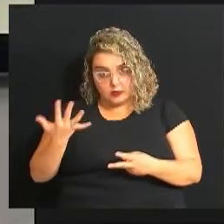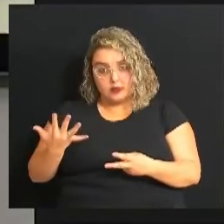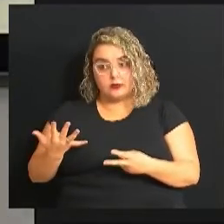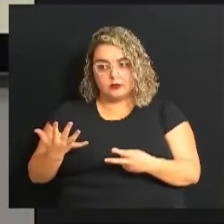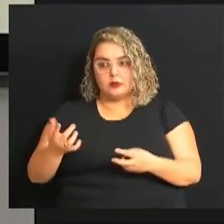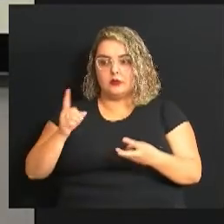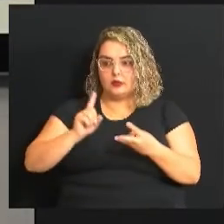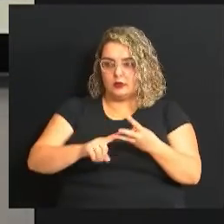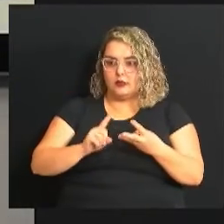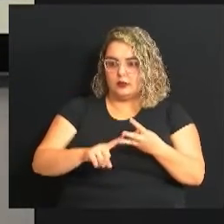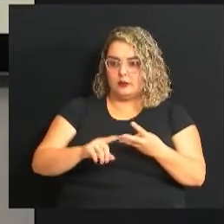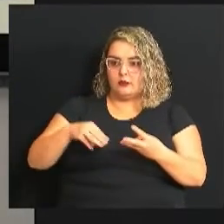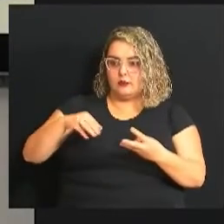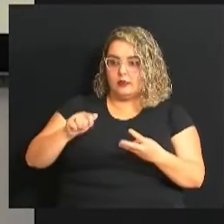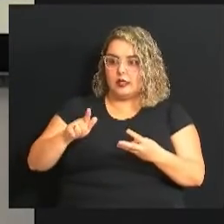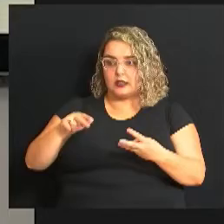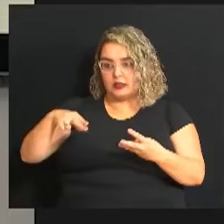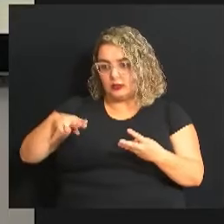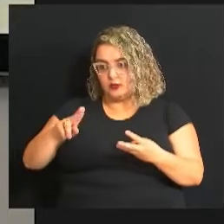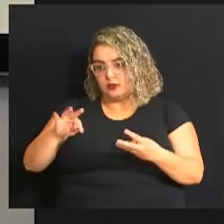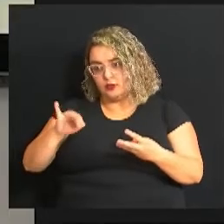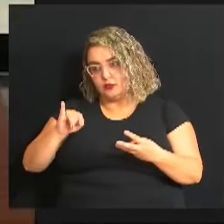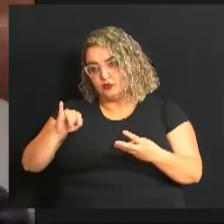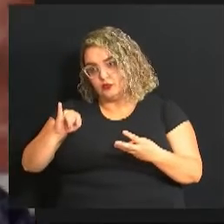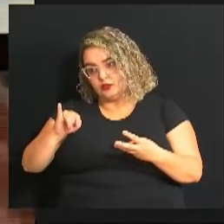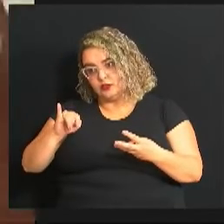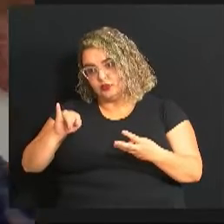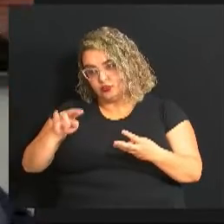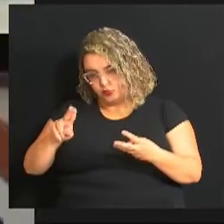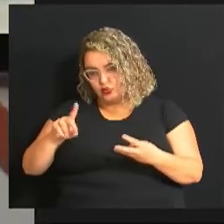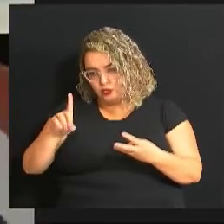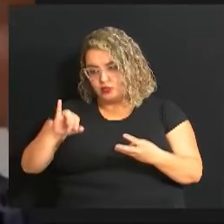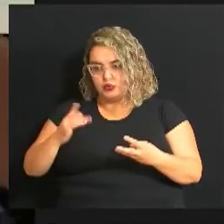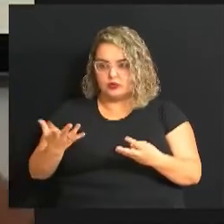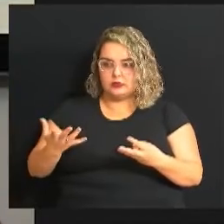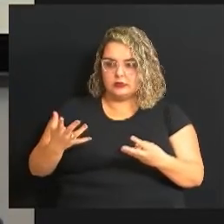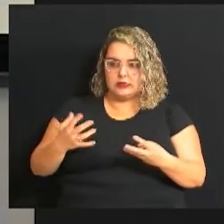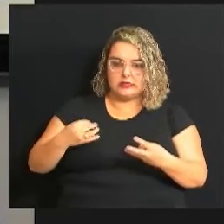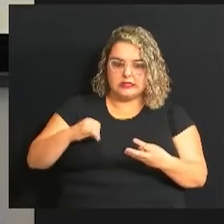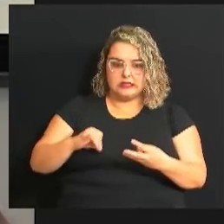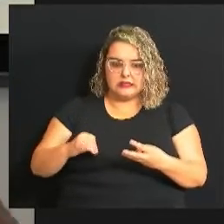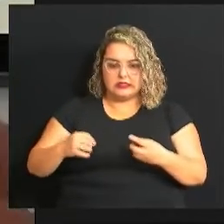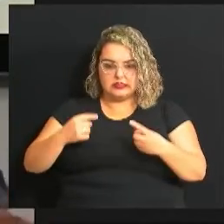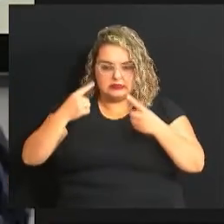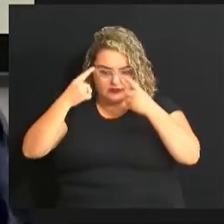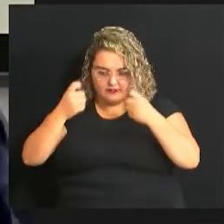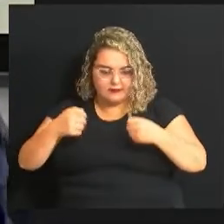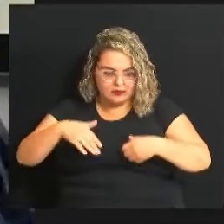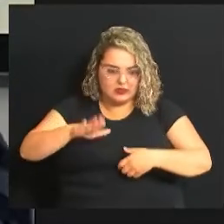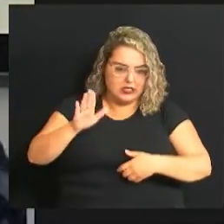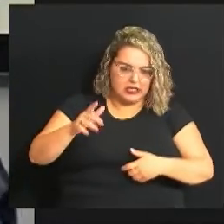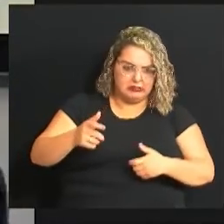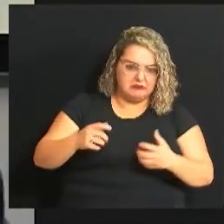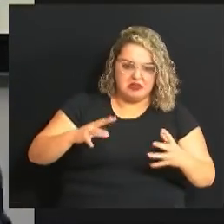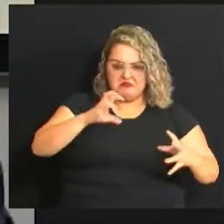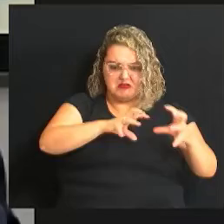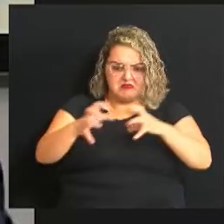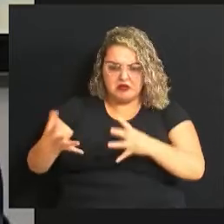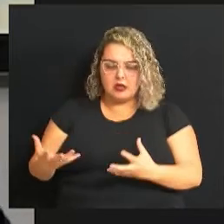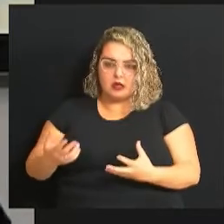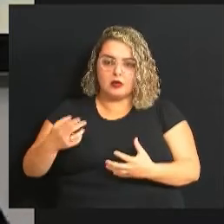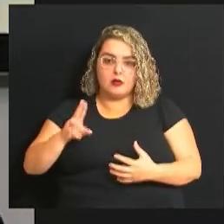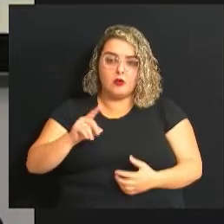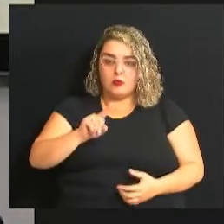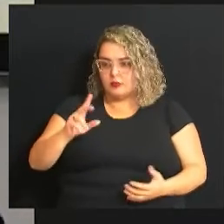e a magnitude, que é um pouquinho mais difícil de avaliar, mas é a agressividade, está muito agressivo, ele está pouco agressivo, é um pouco mais subjetivo.